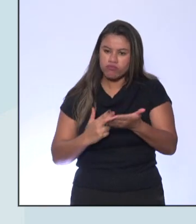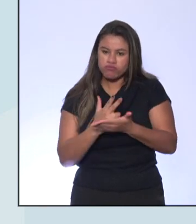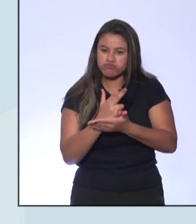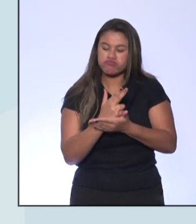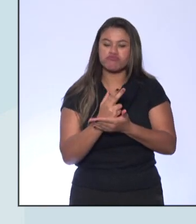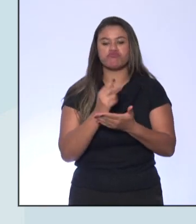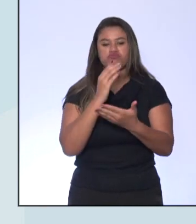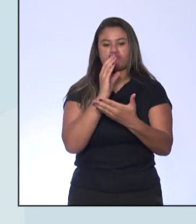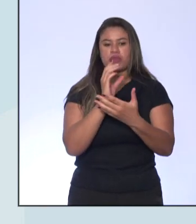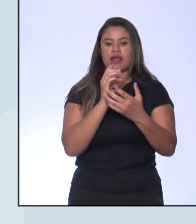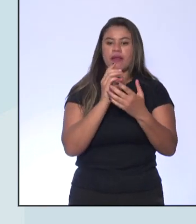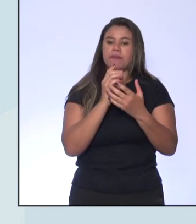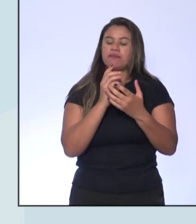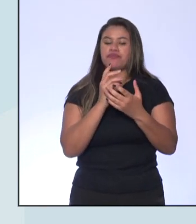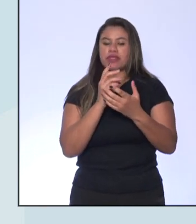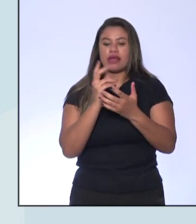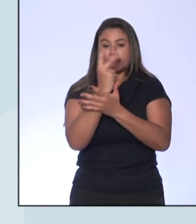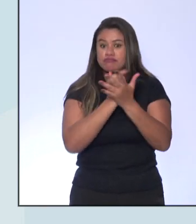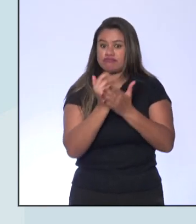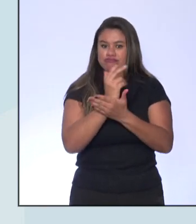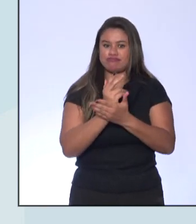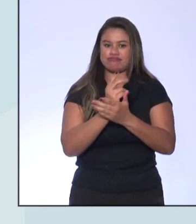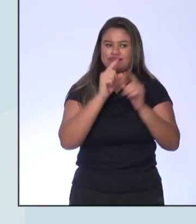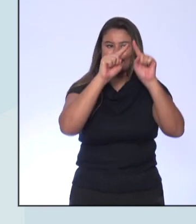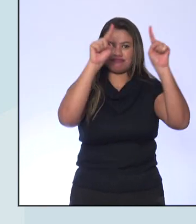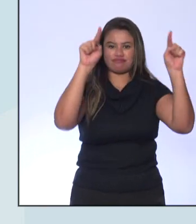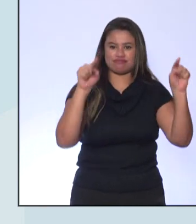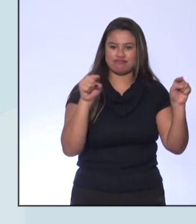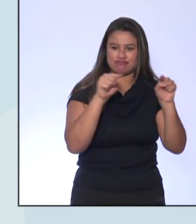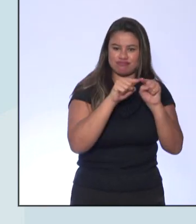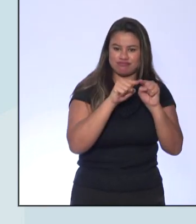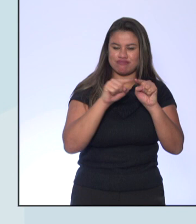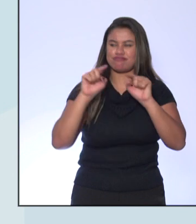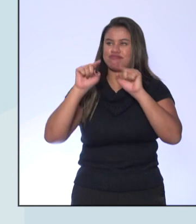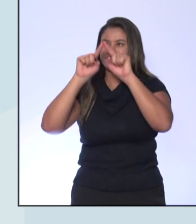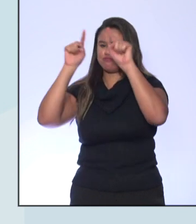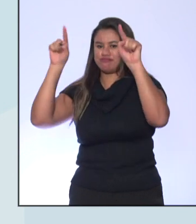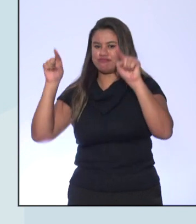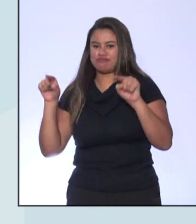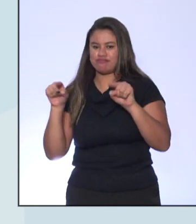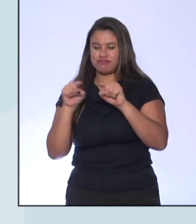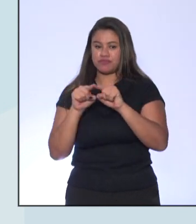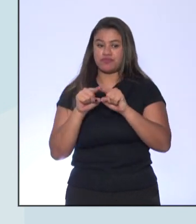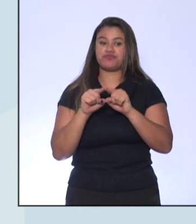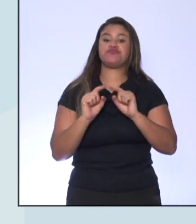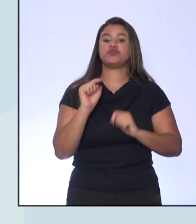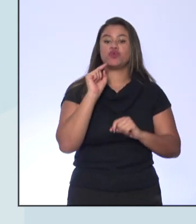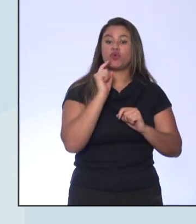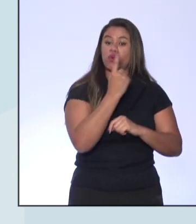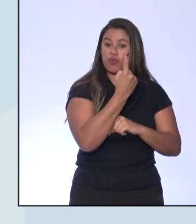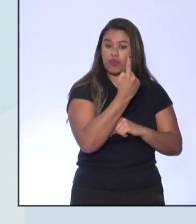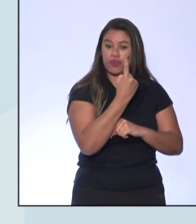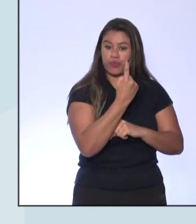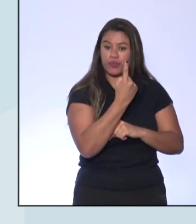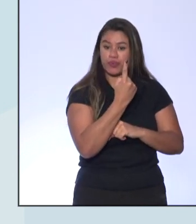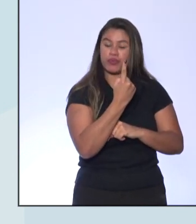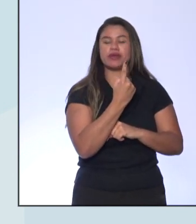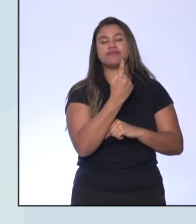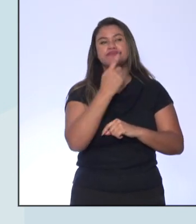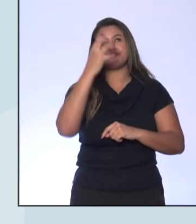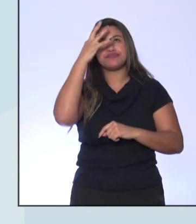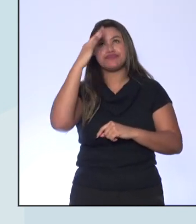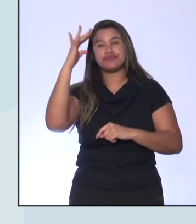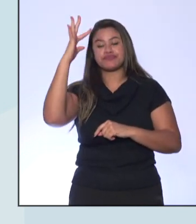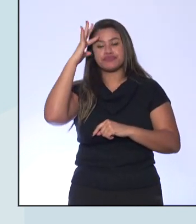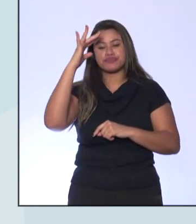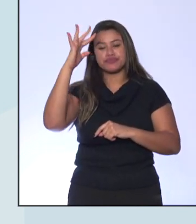Em uma coluna, vocês vão refletir um pouquinho e vão escrever aquilo que a minha